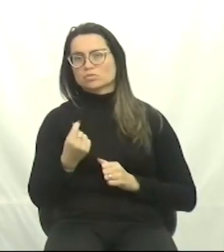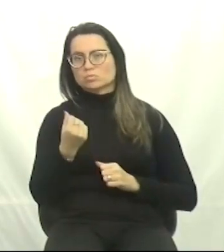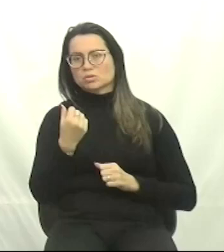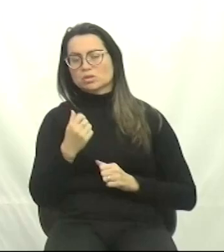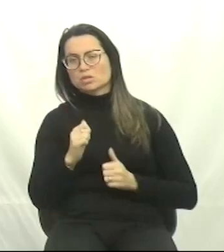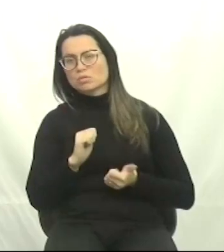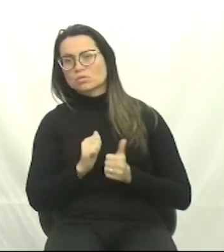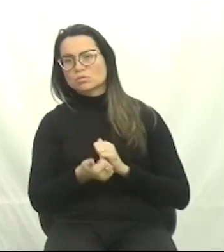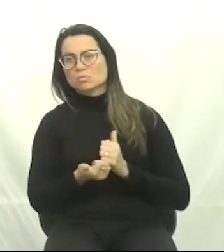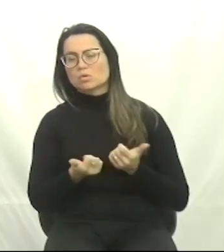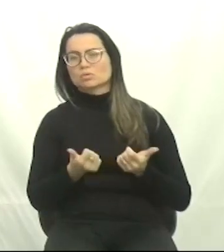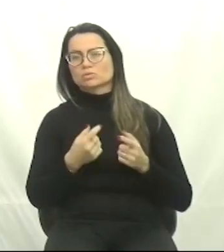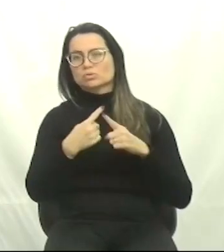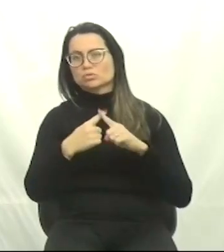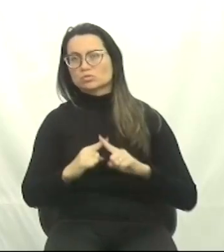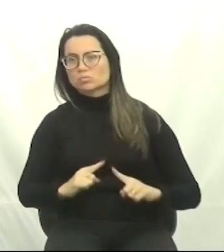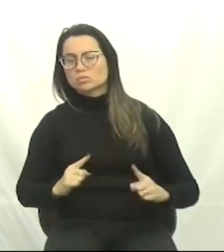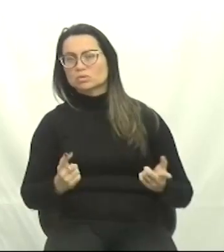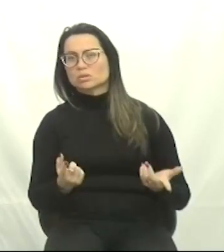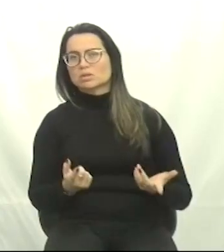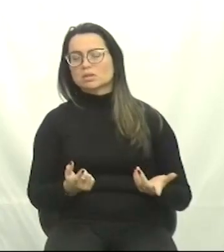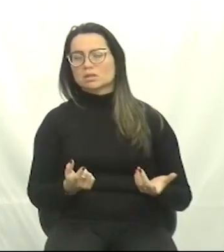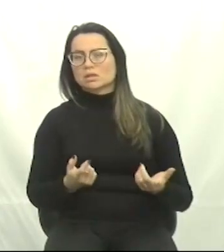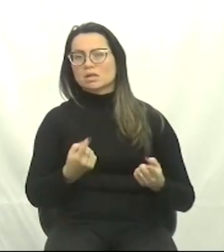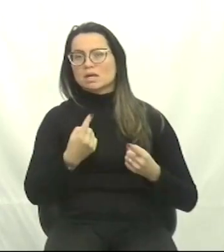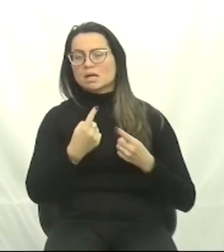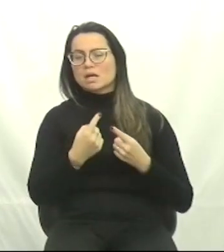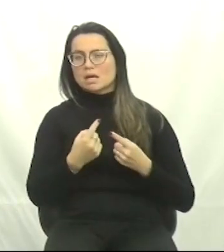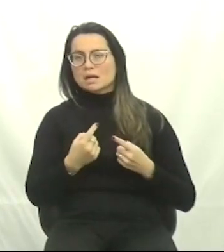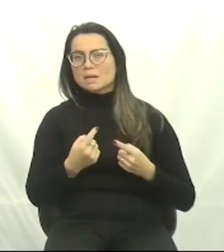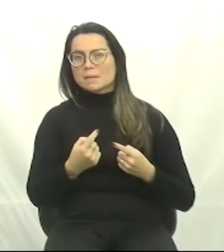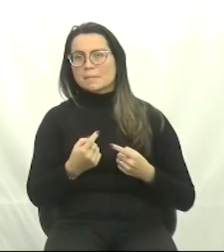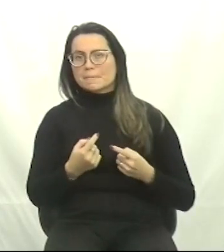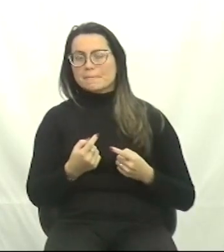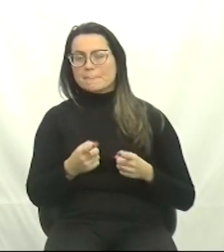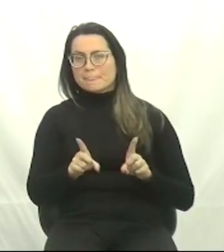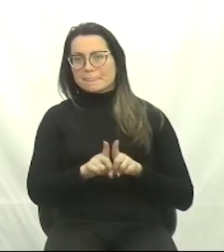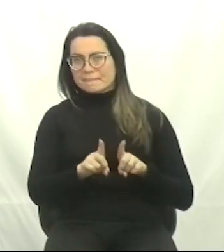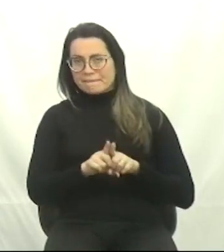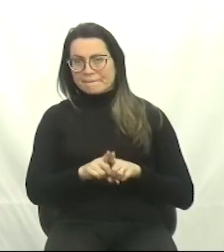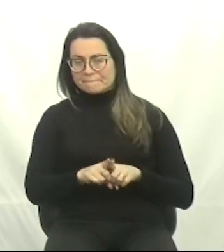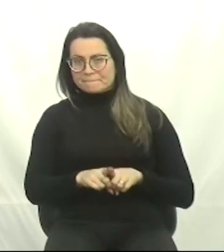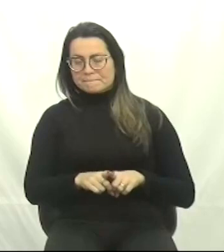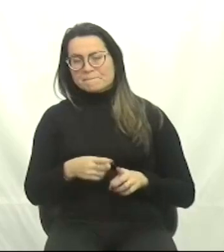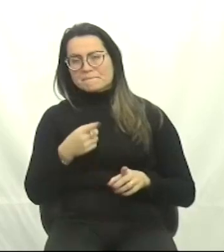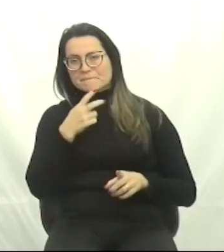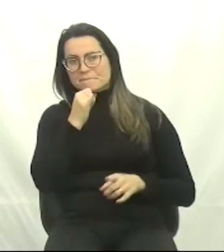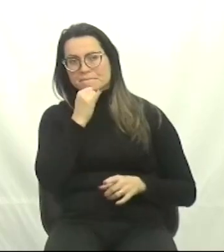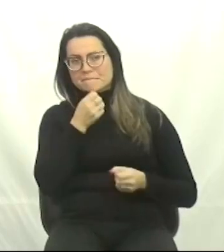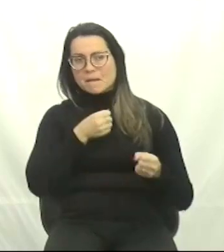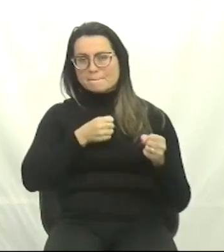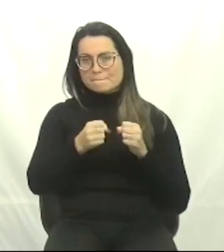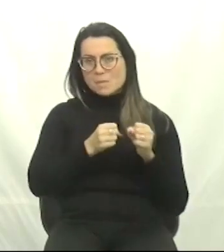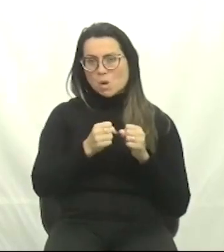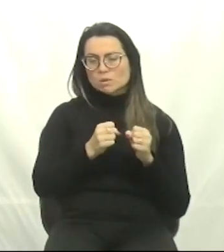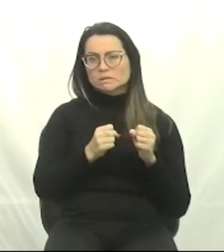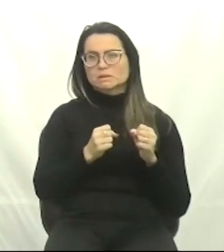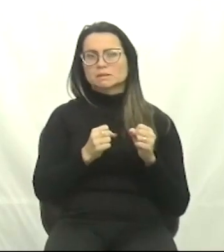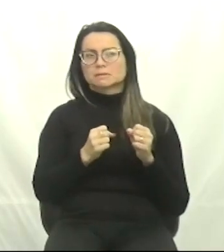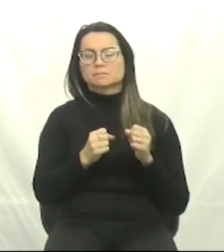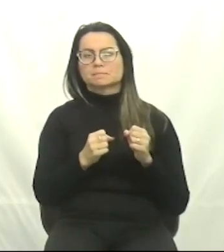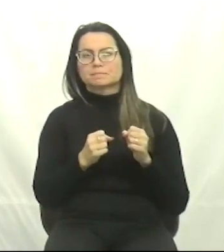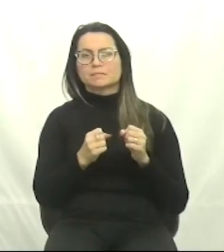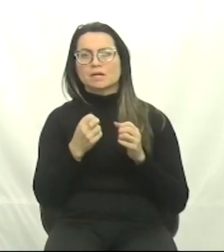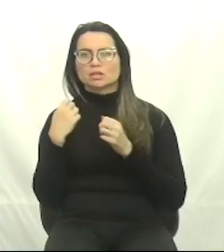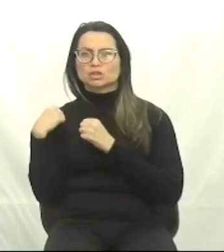que fazem disputas em competições. São modalidades individuais, né? Como o boxe, o jiu-jitsu, enfim.